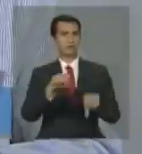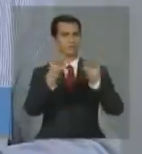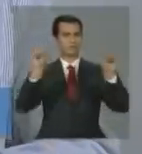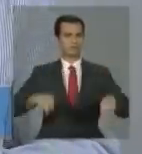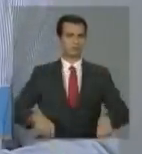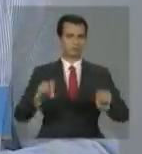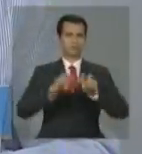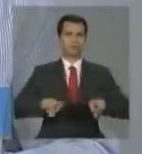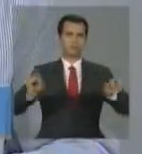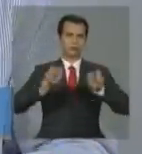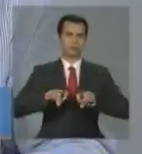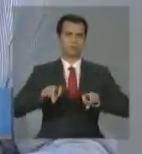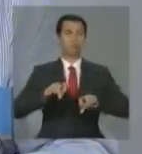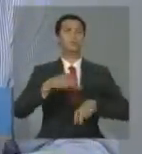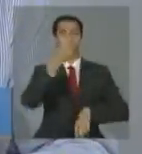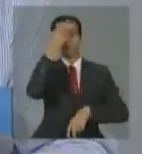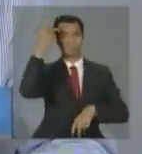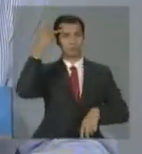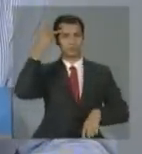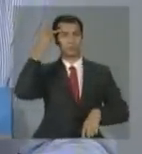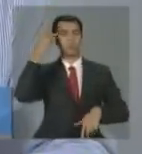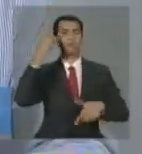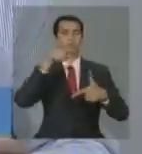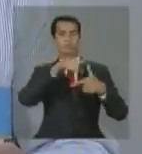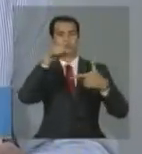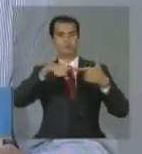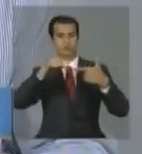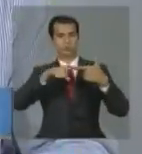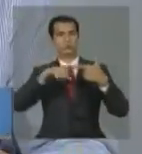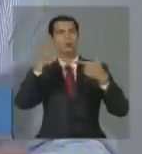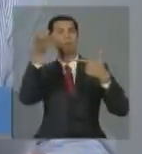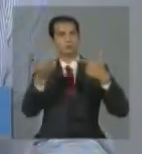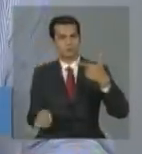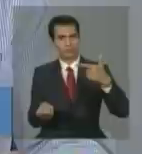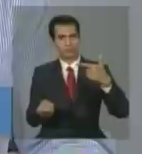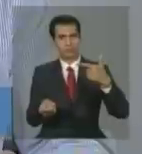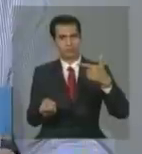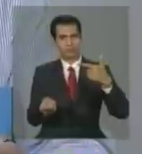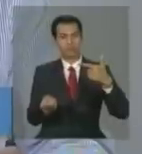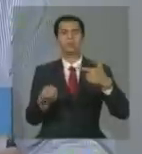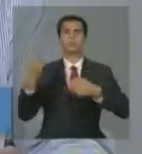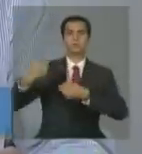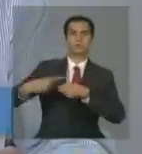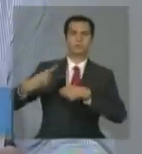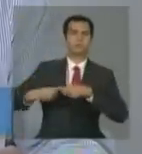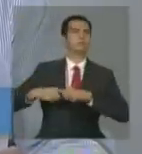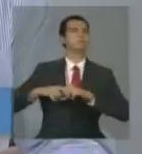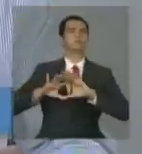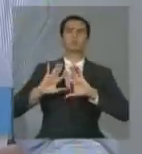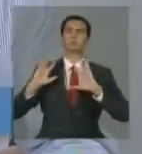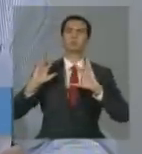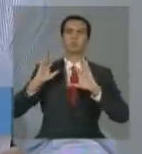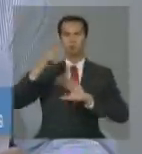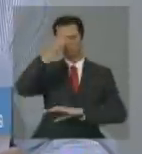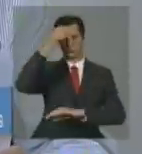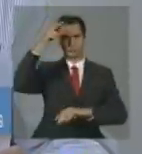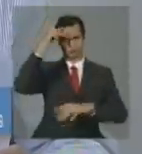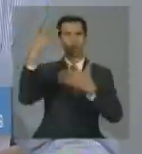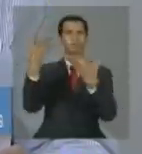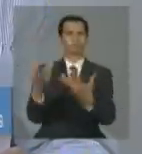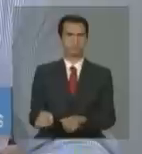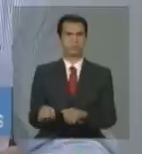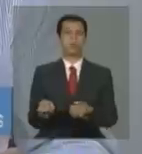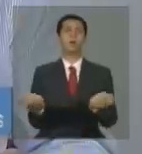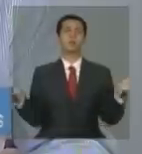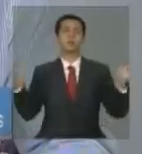quando o adjunto faz o aceite do termo de responsabilidade, o município fez a sua adesão completa à nova política de senhas. A partir daí, ele vai poder cadastrar